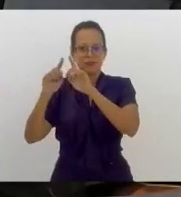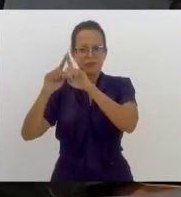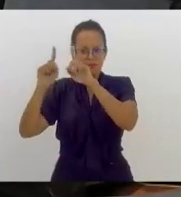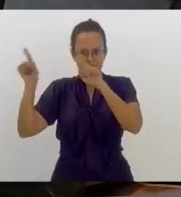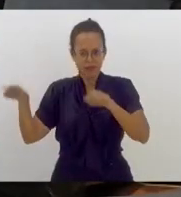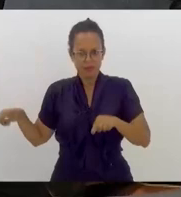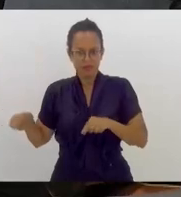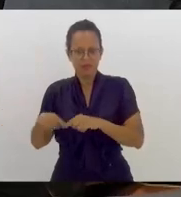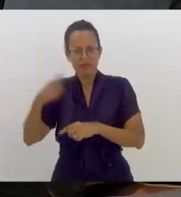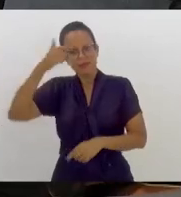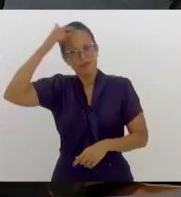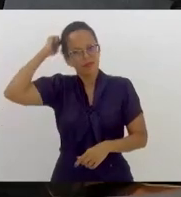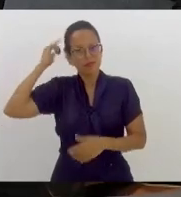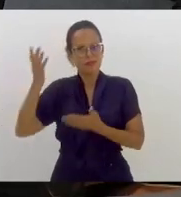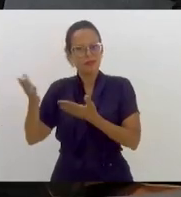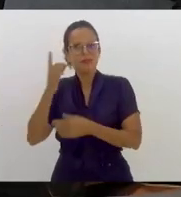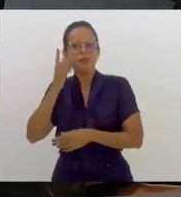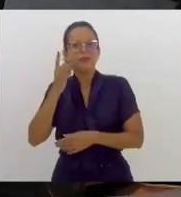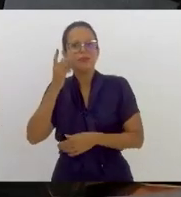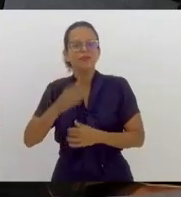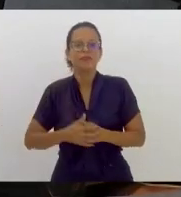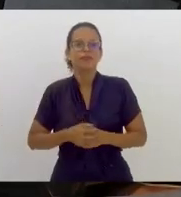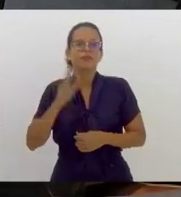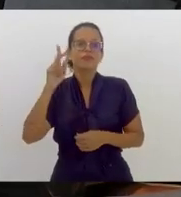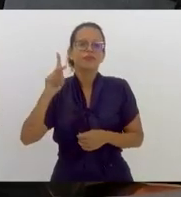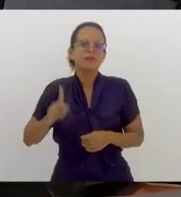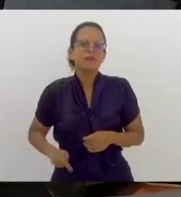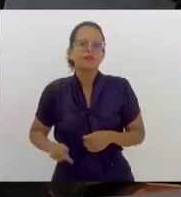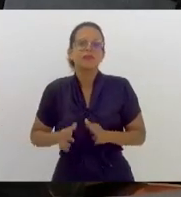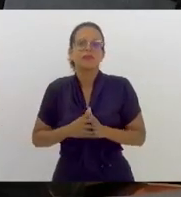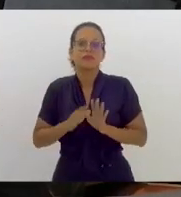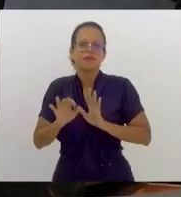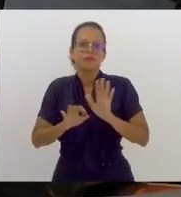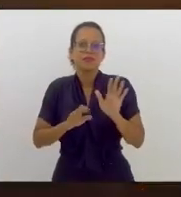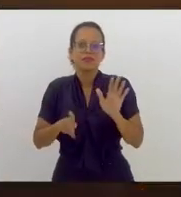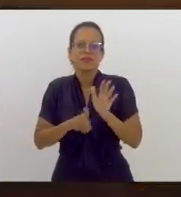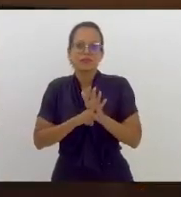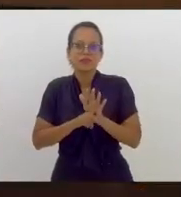o deputado Luiz Paulo. Senhor presidente, projeto de lei